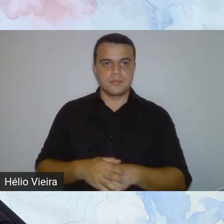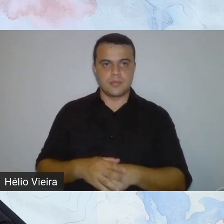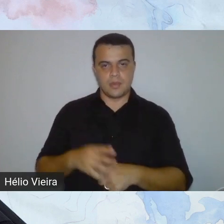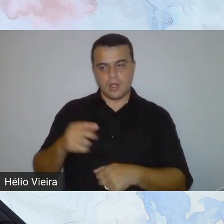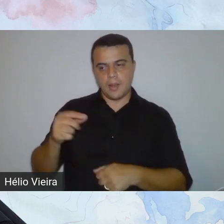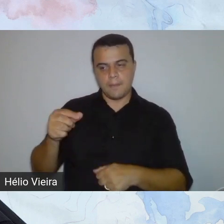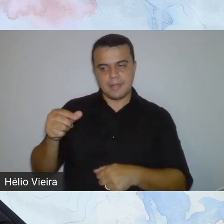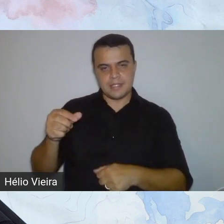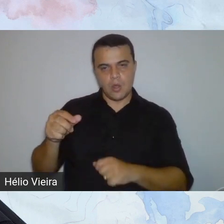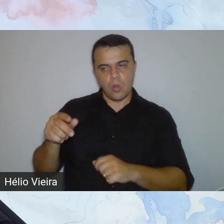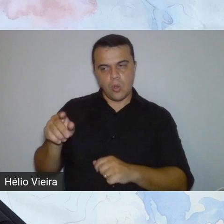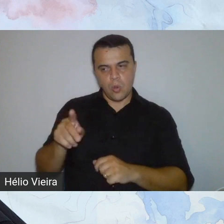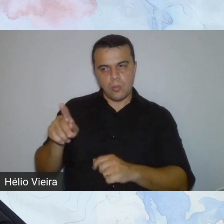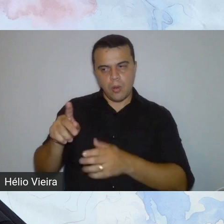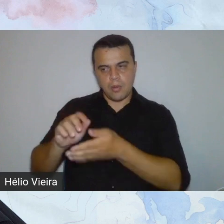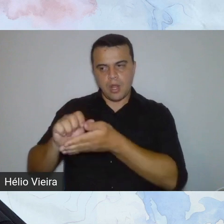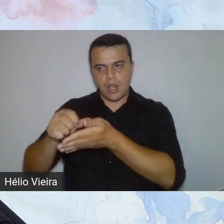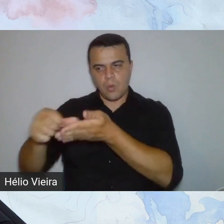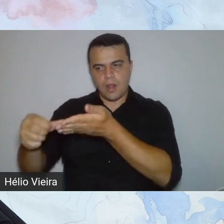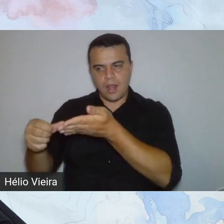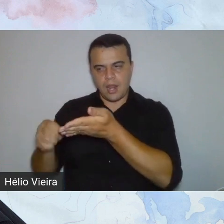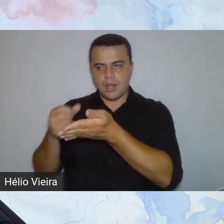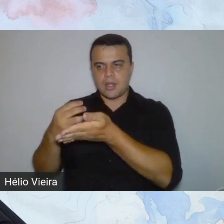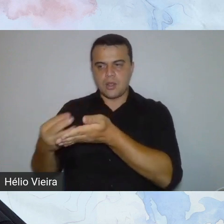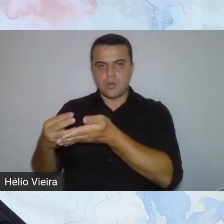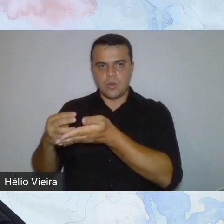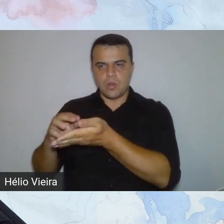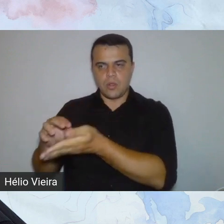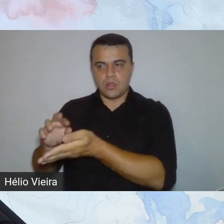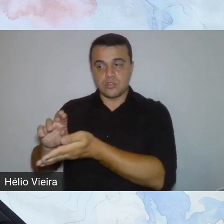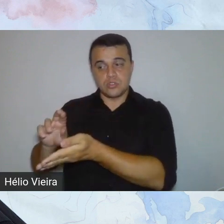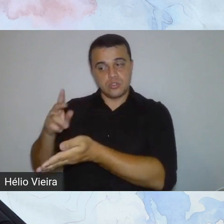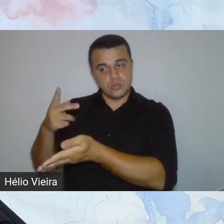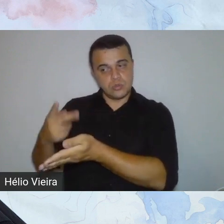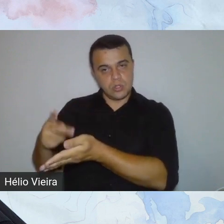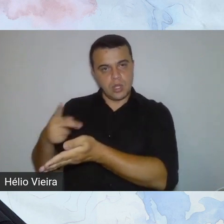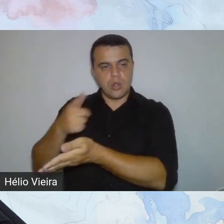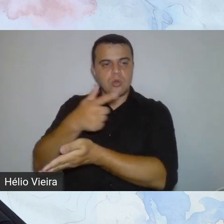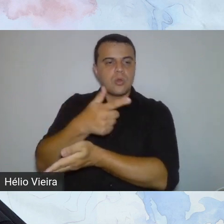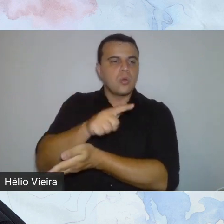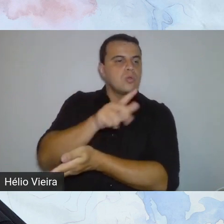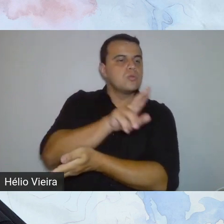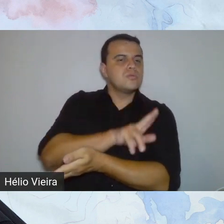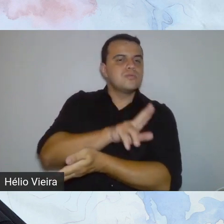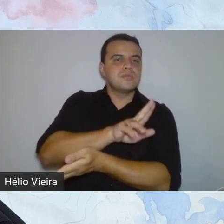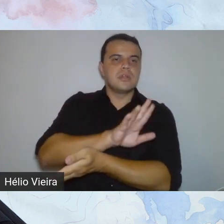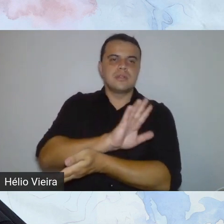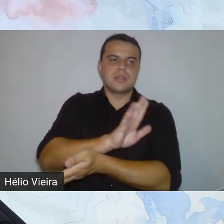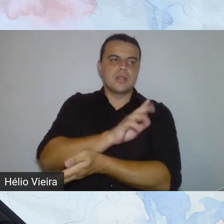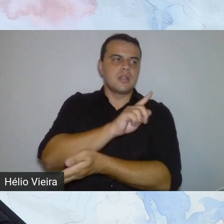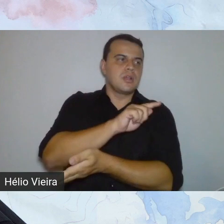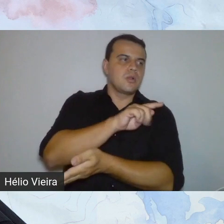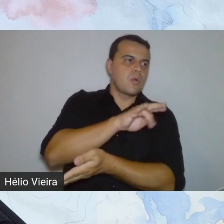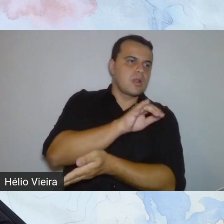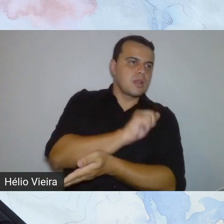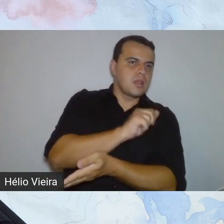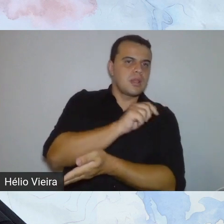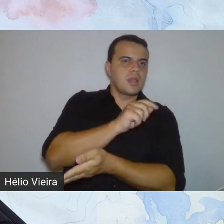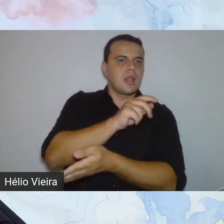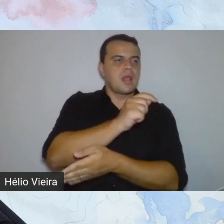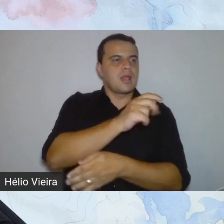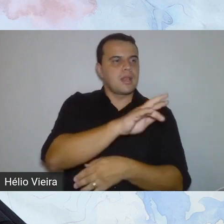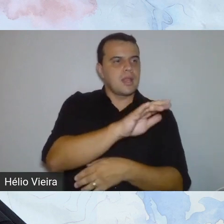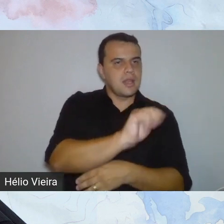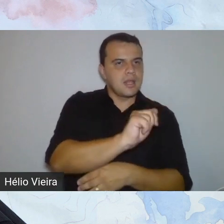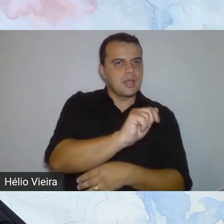pincel específico para aquarela, eu não devo utilizá-lo para poder fazer o nanquim, para poder fazer a pintura acrílica, para poder